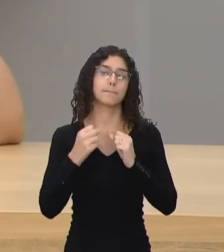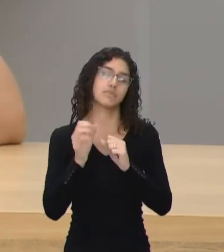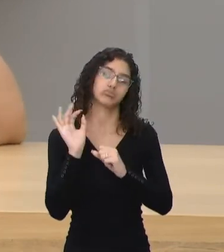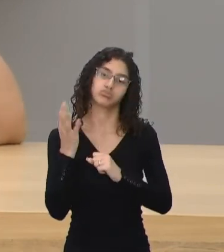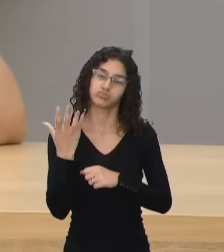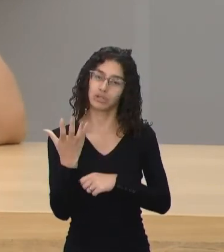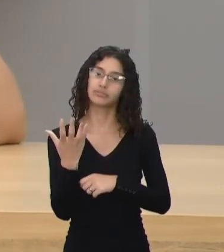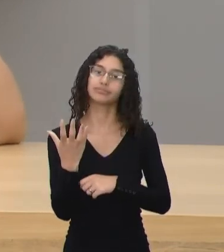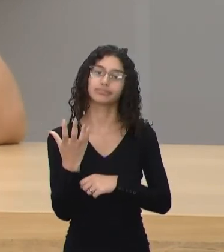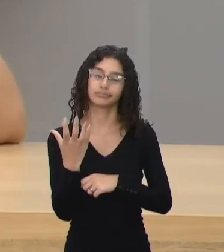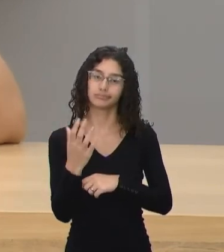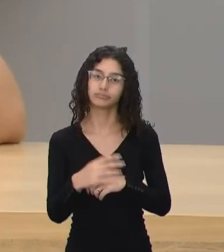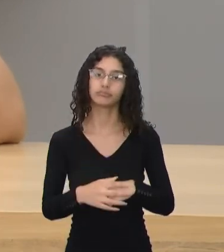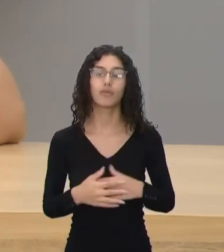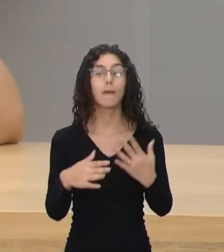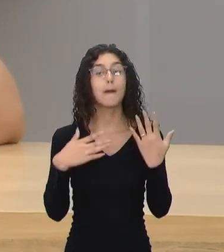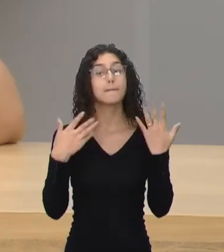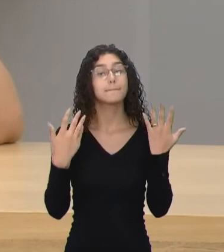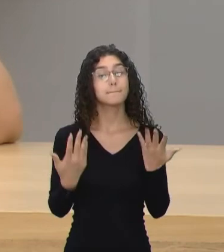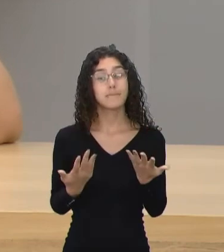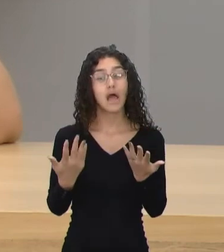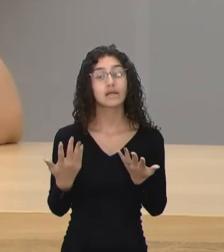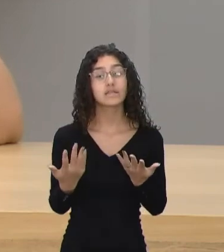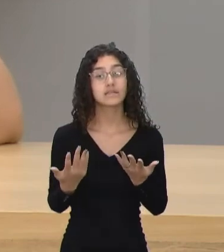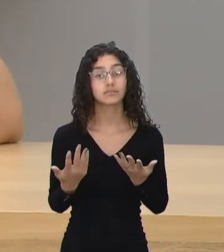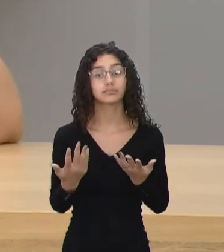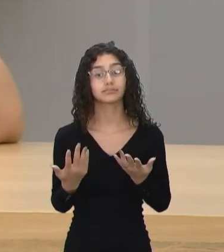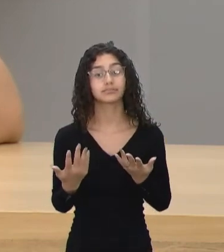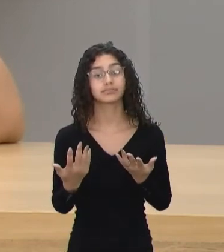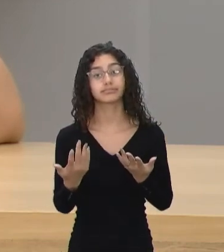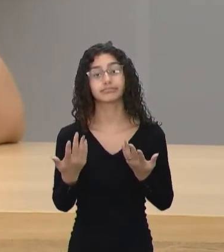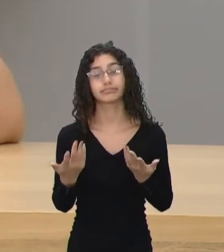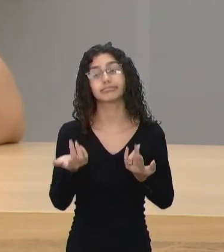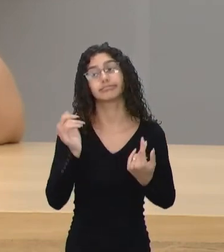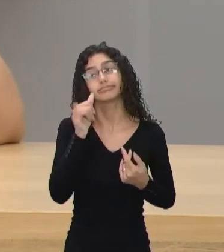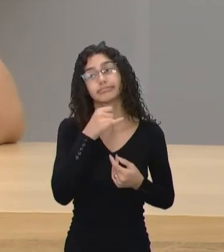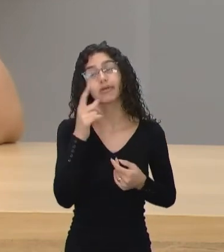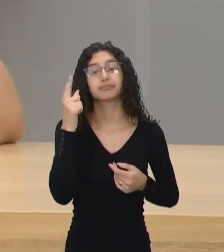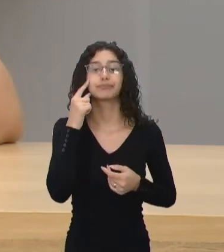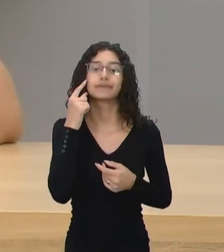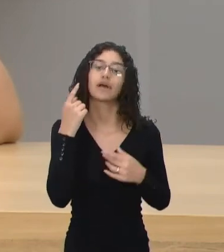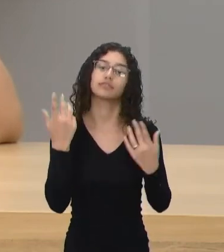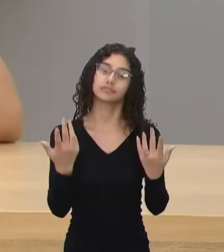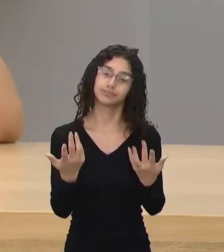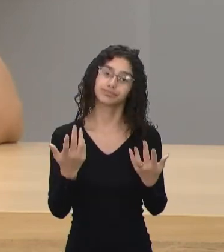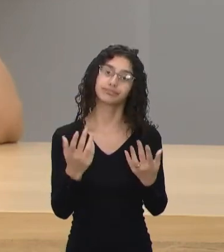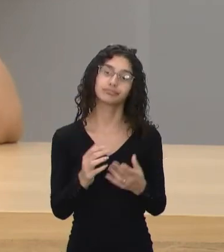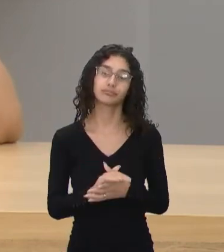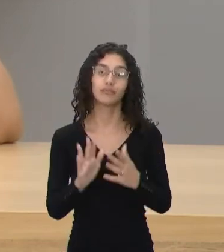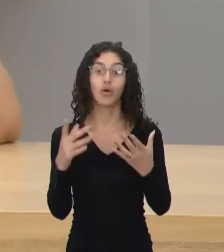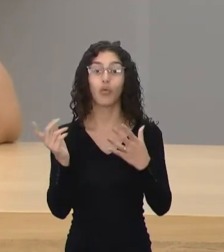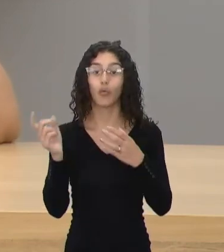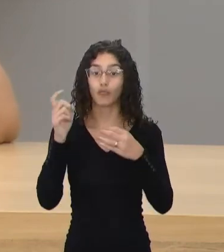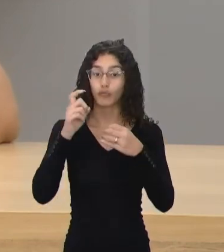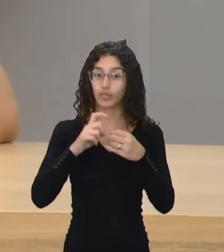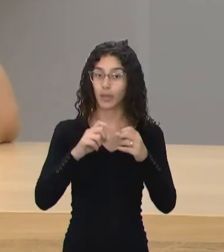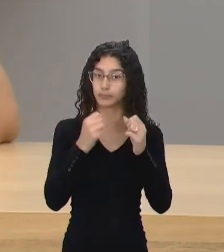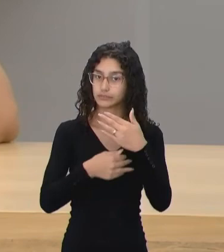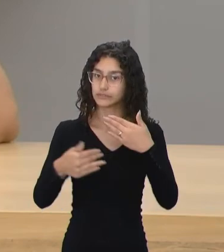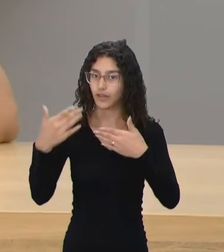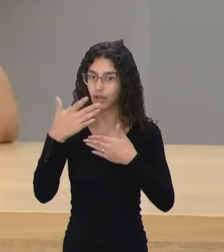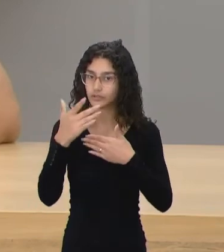de maneira nenhuma. Mas naquela época, né, infelizmente as pessoas pensavam desse jeito. Então vamos voltar aqui para os